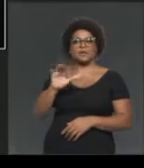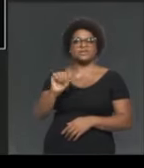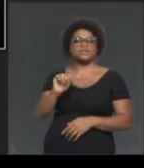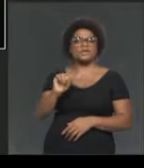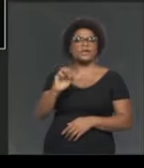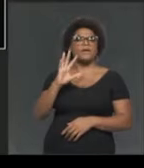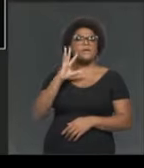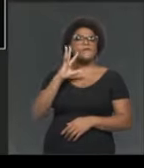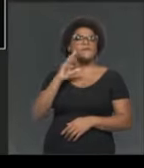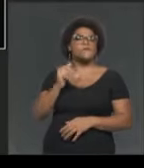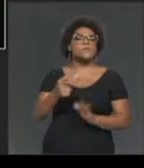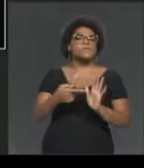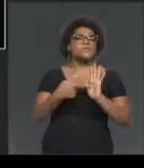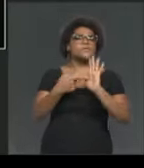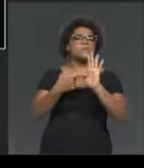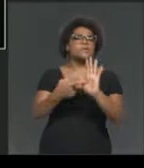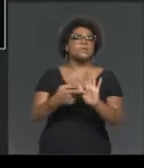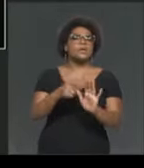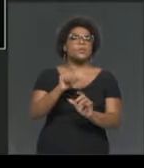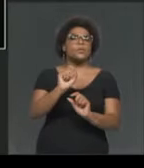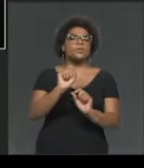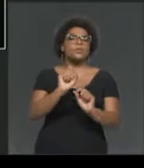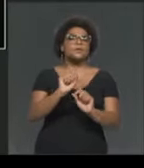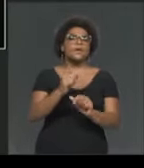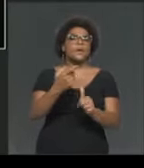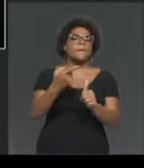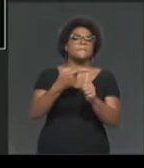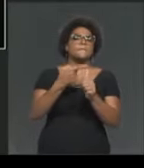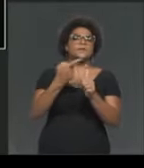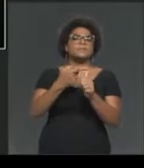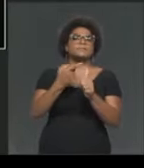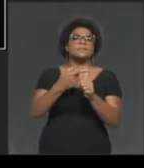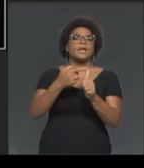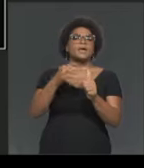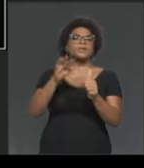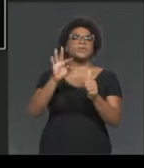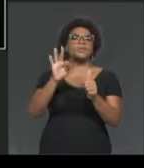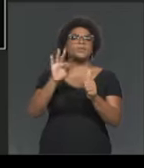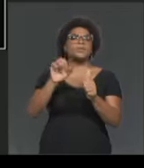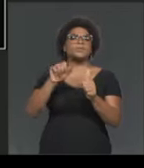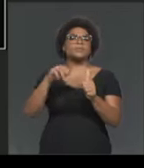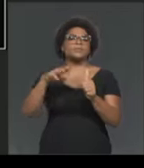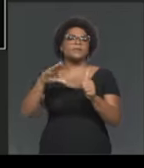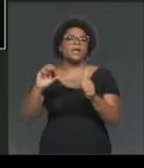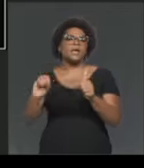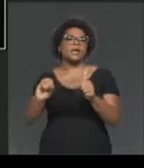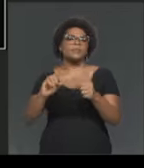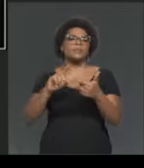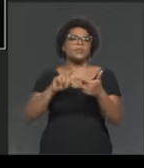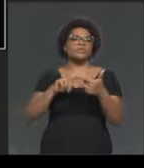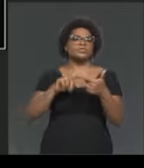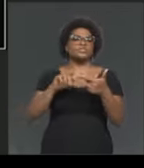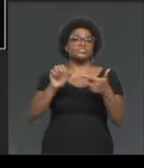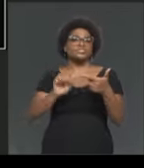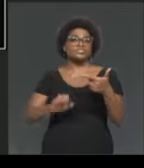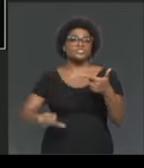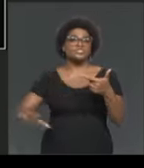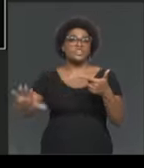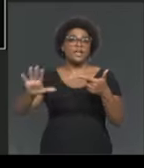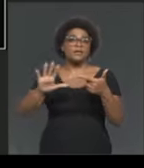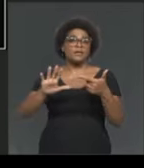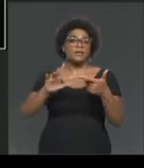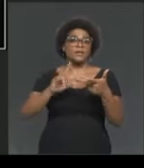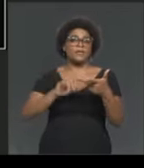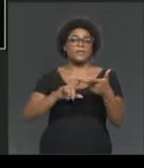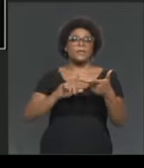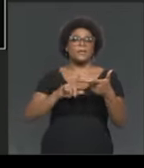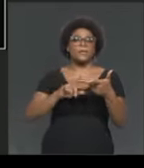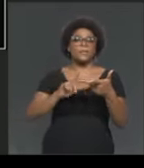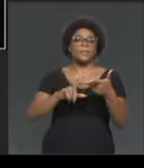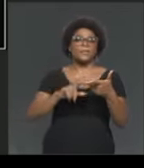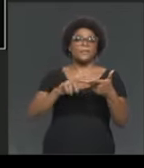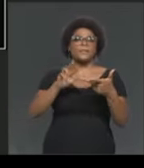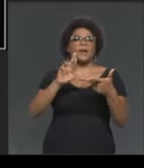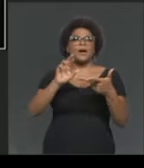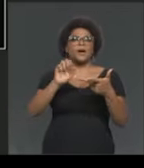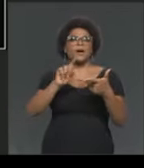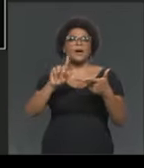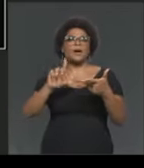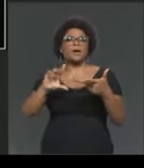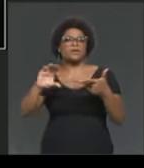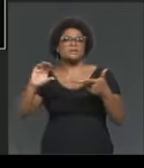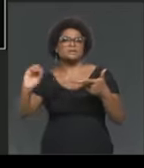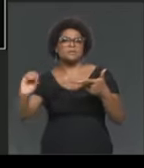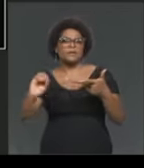termo, o que é número de termos, o que é razão. Vamos ver né, as letras também, né? AN,